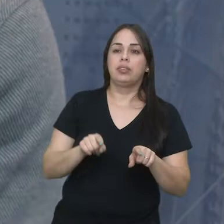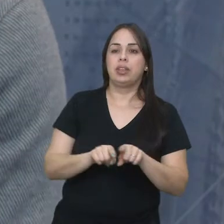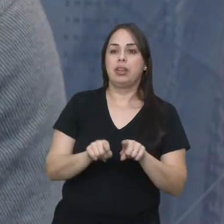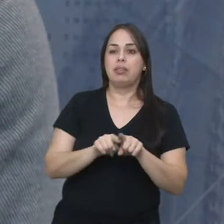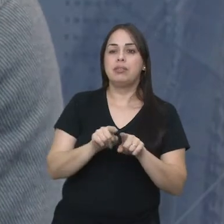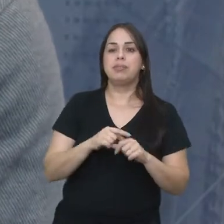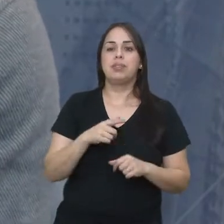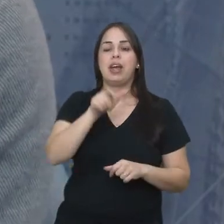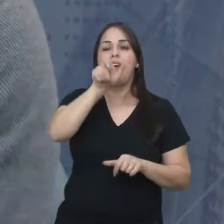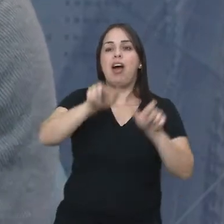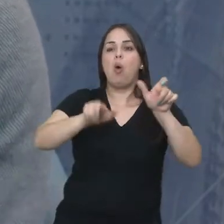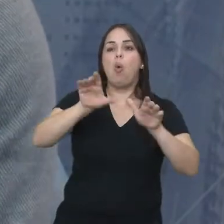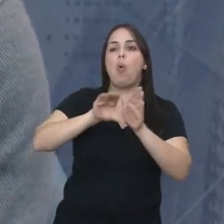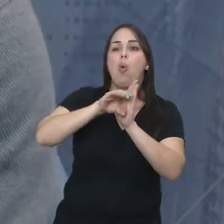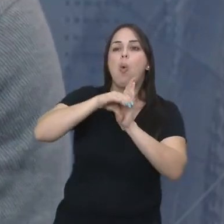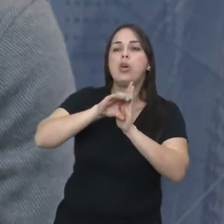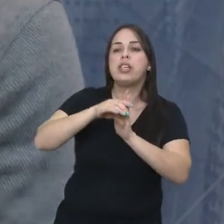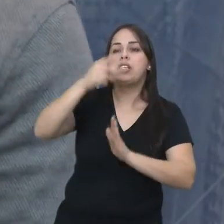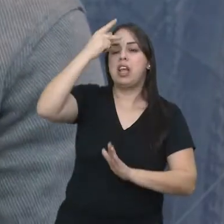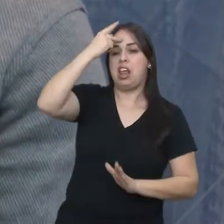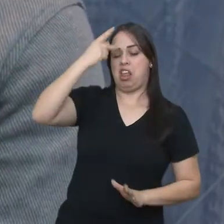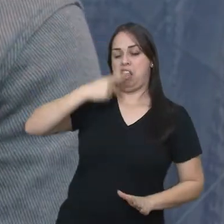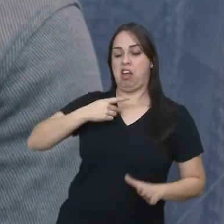dia, que é um conceito totalmente